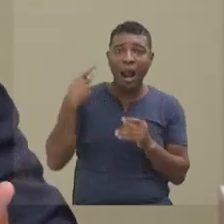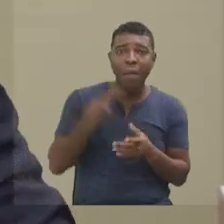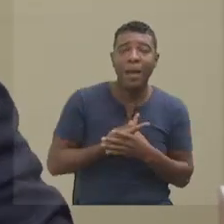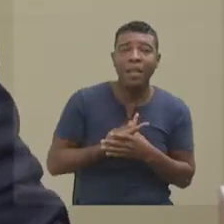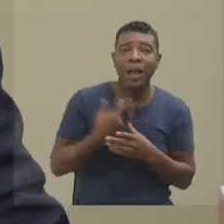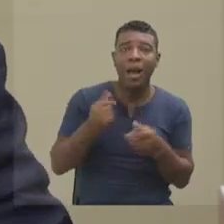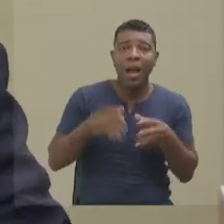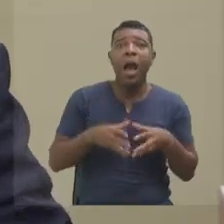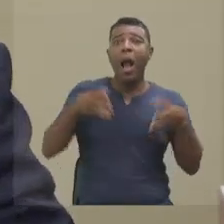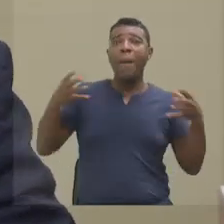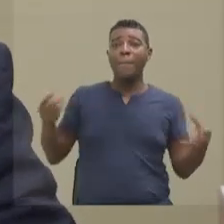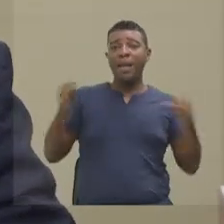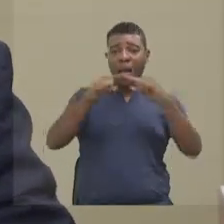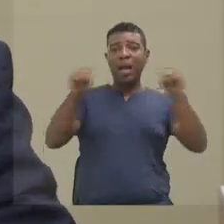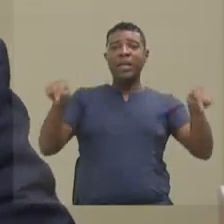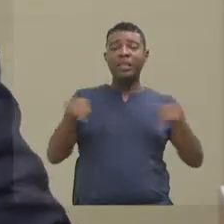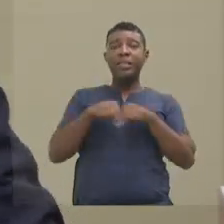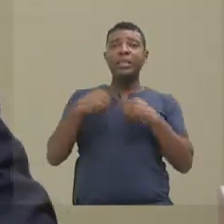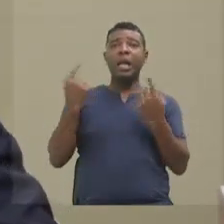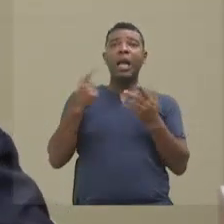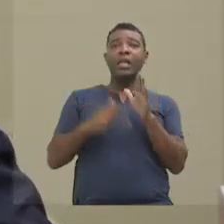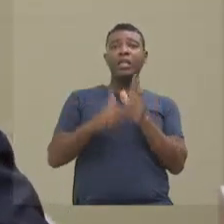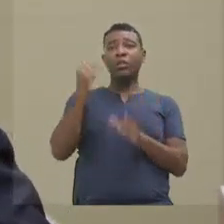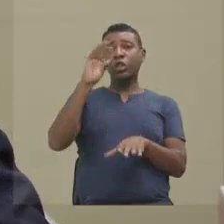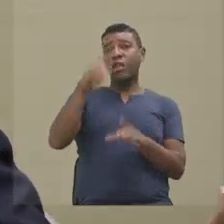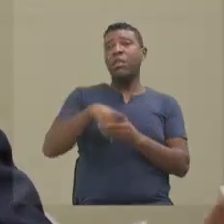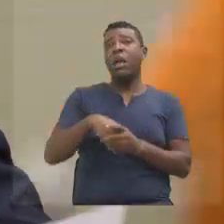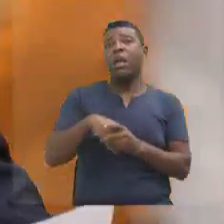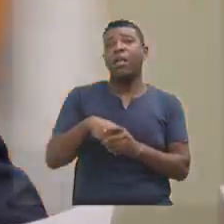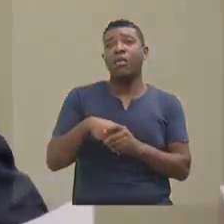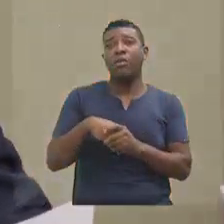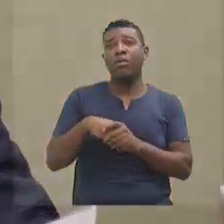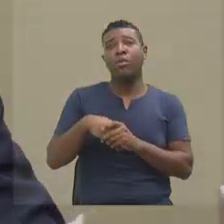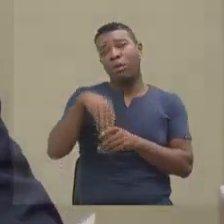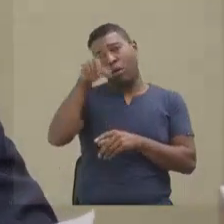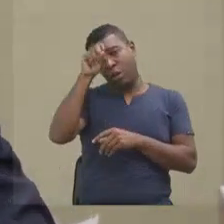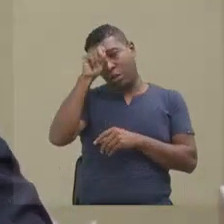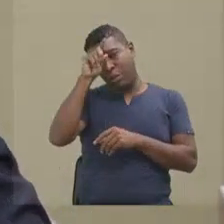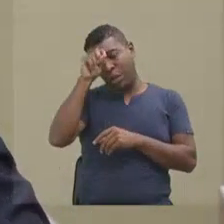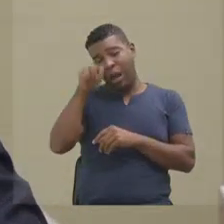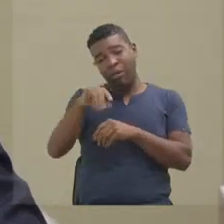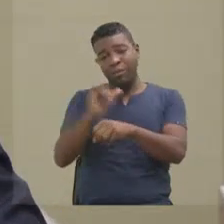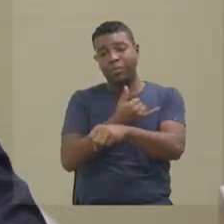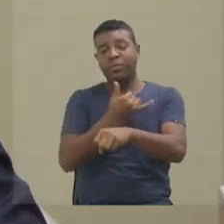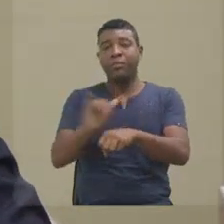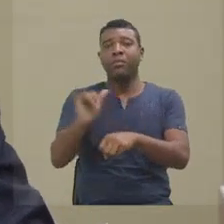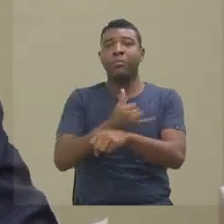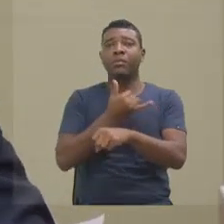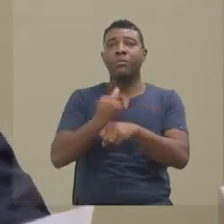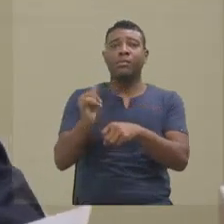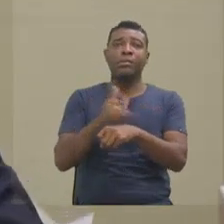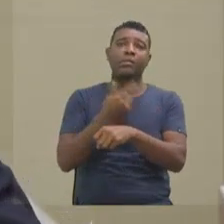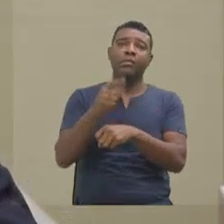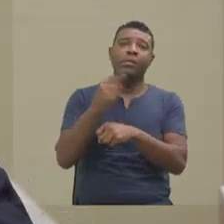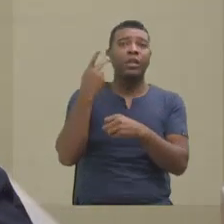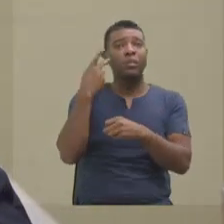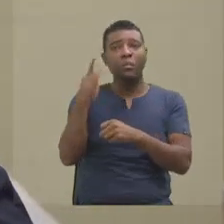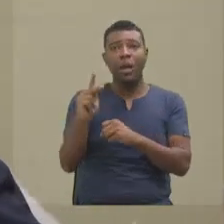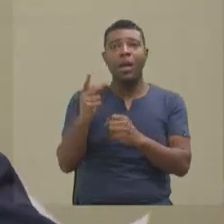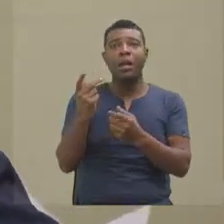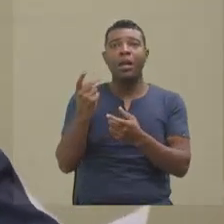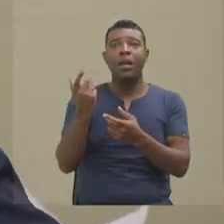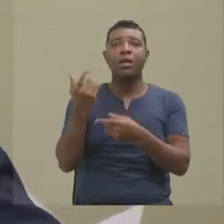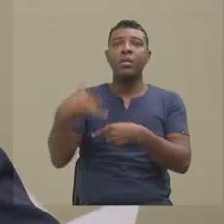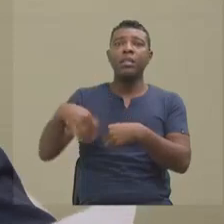poder ampliar o número de salas cirurgias nesses hospitais satélites estratégicos para o programa de saúde